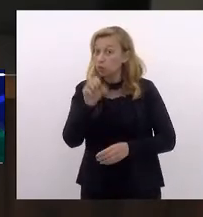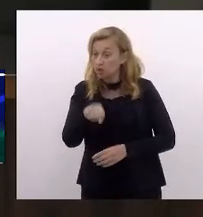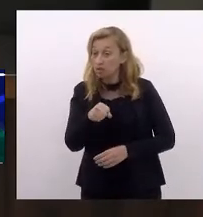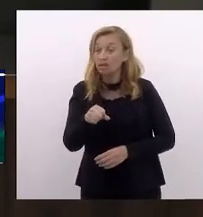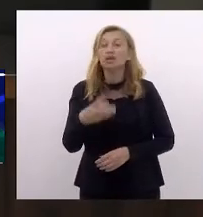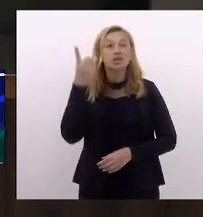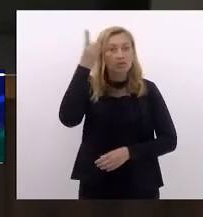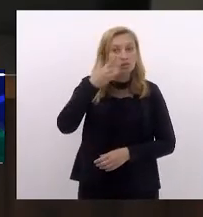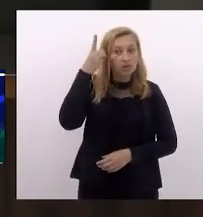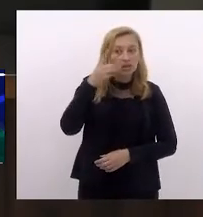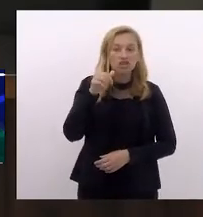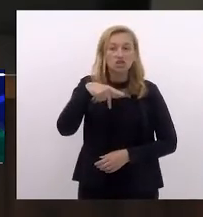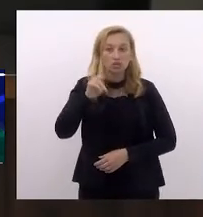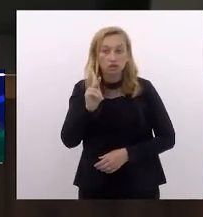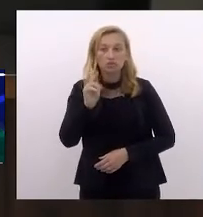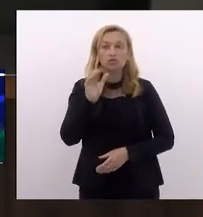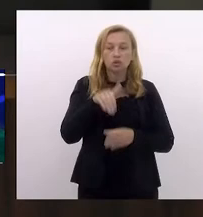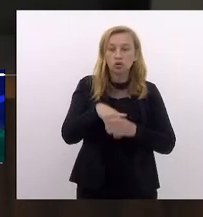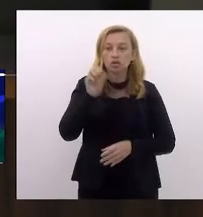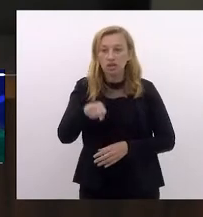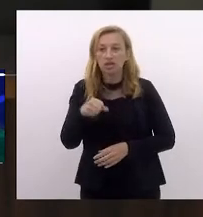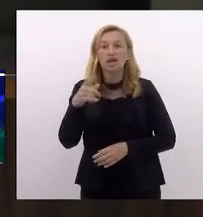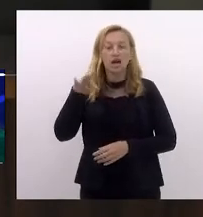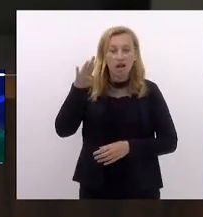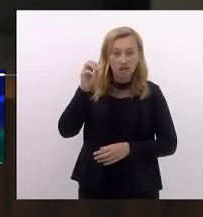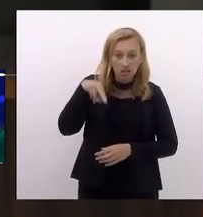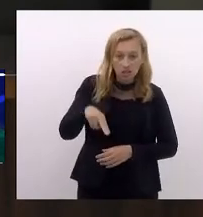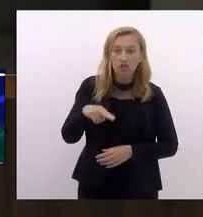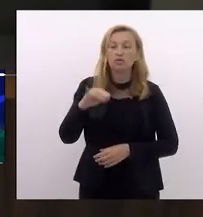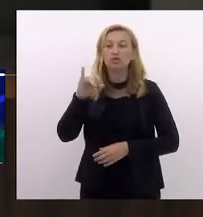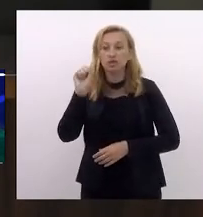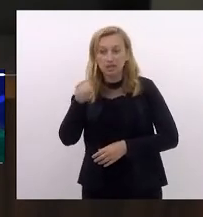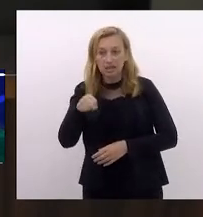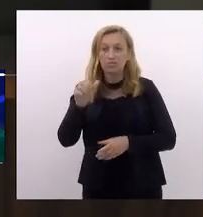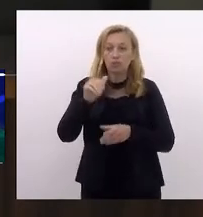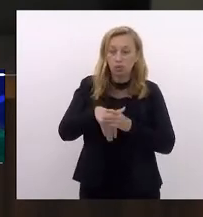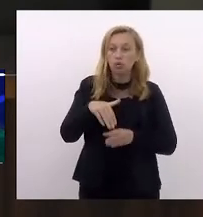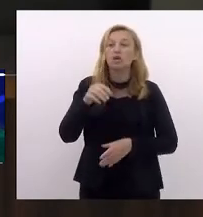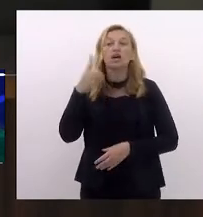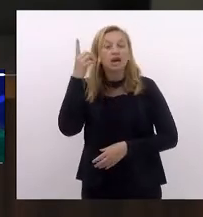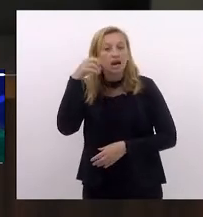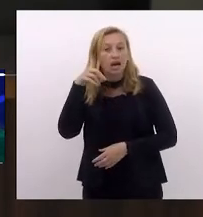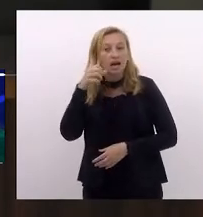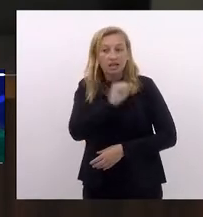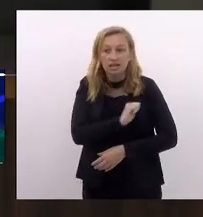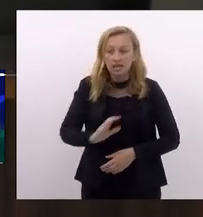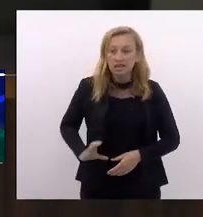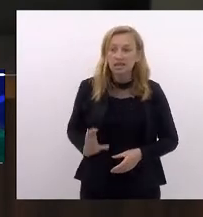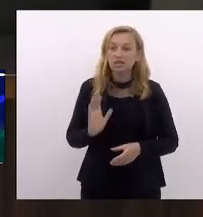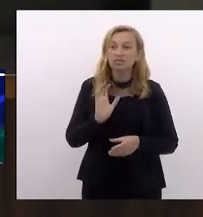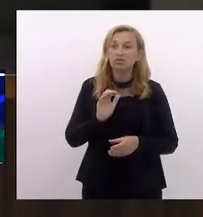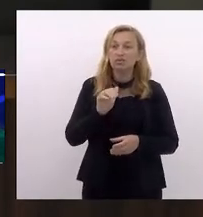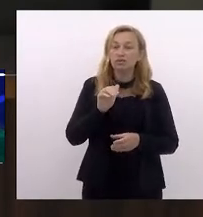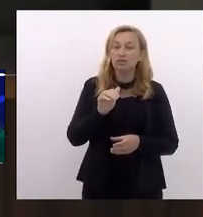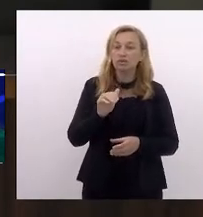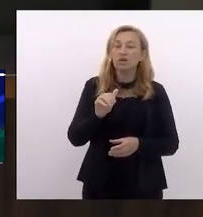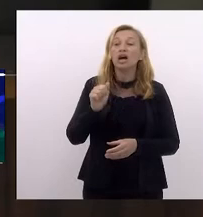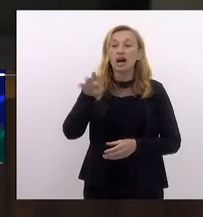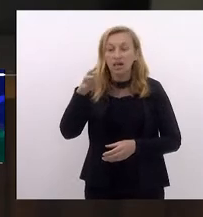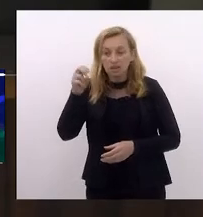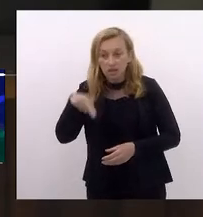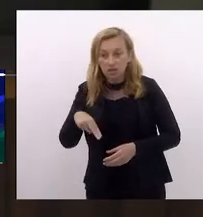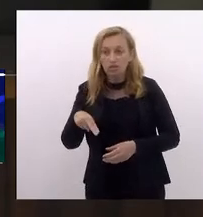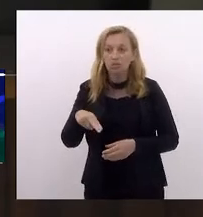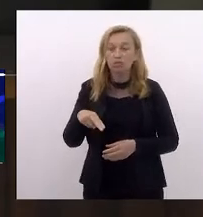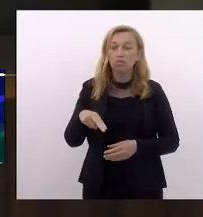sim tá Alexandre knoploch botou assim Deputado antes só Alexandre Voltou sim tá André Ceciliano citado onde